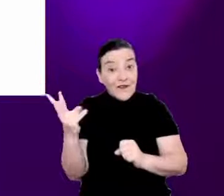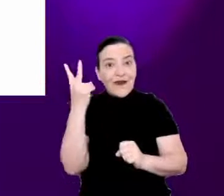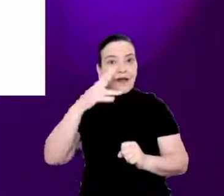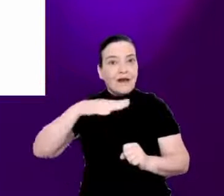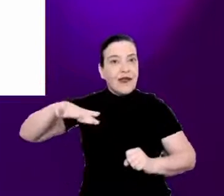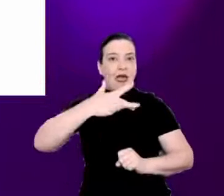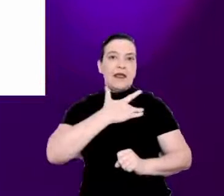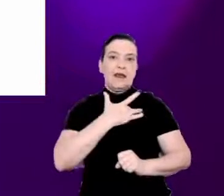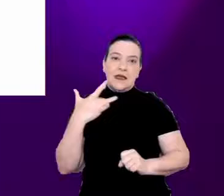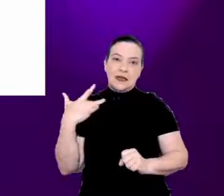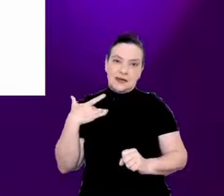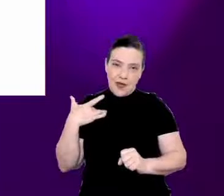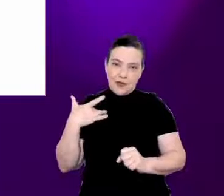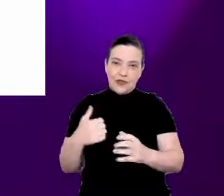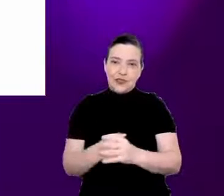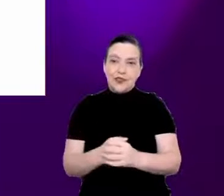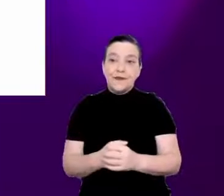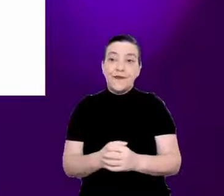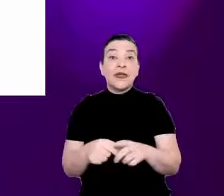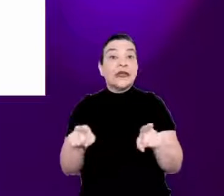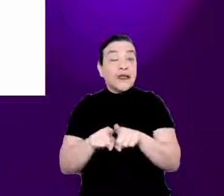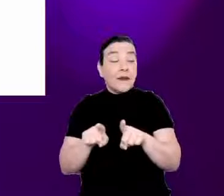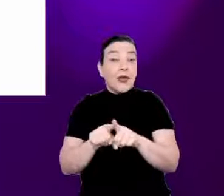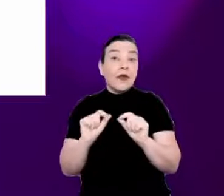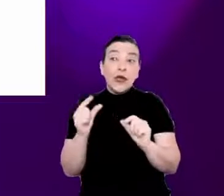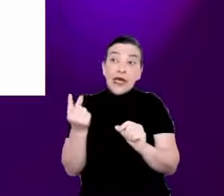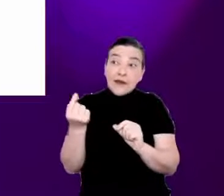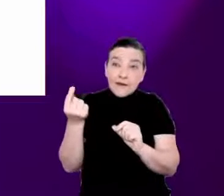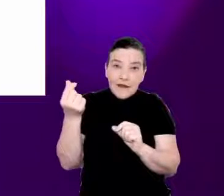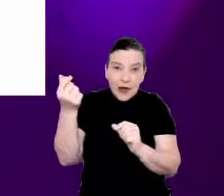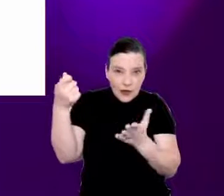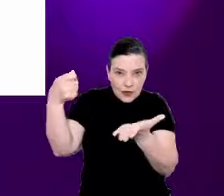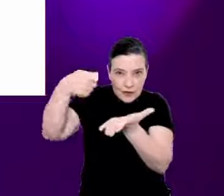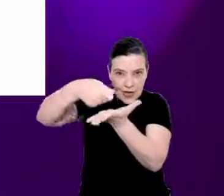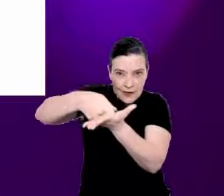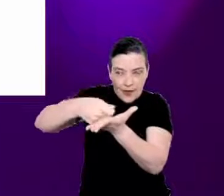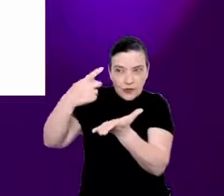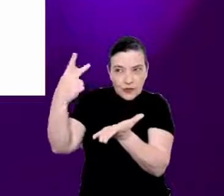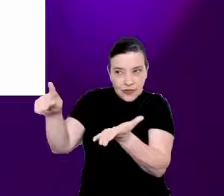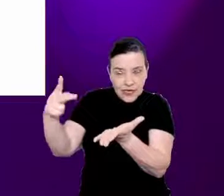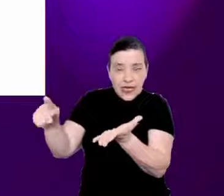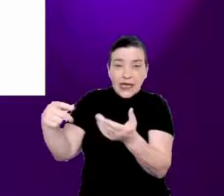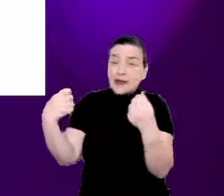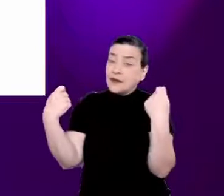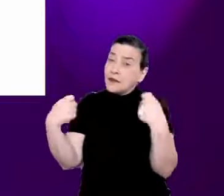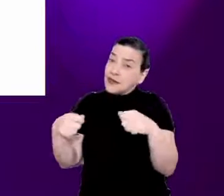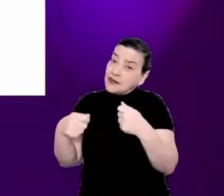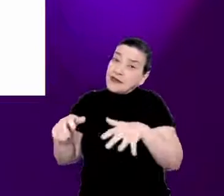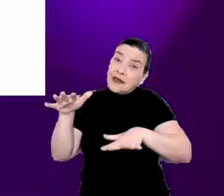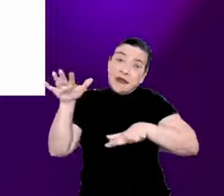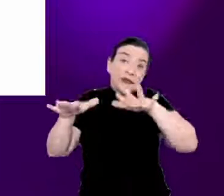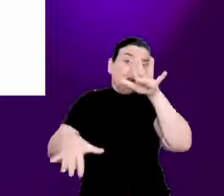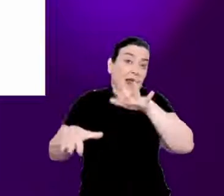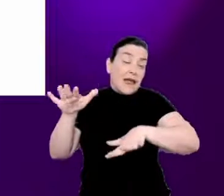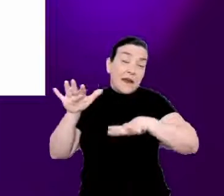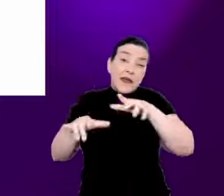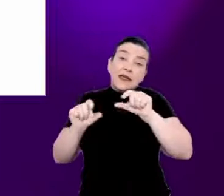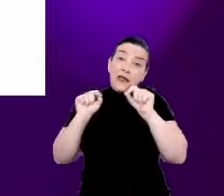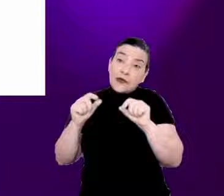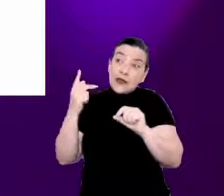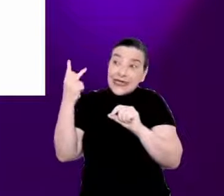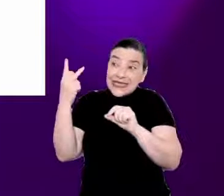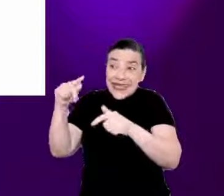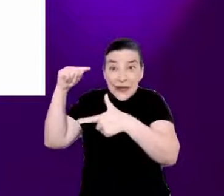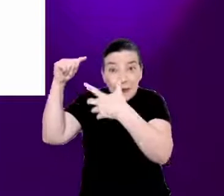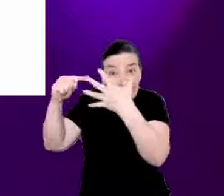valor da conta dos nossos pacientes e das instituições, ele tem que ser de acordo com a real necessidade